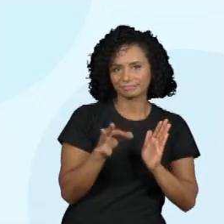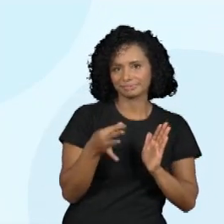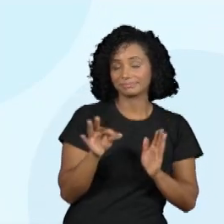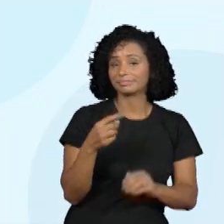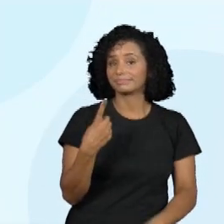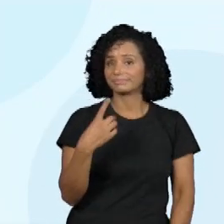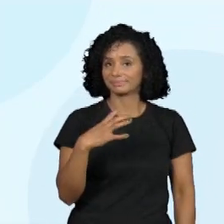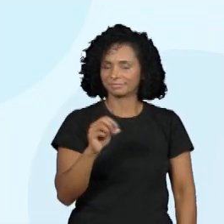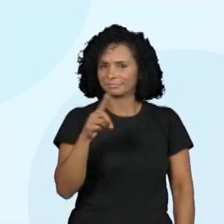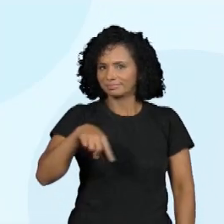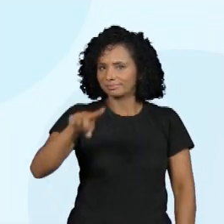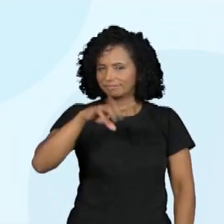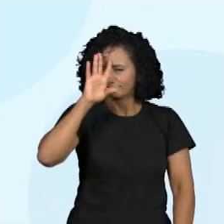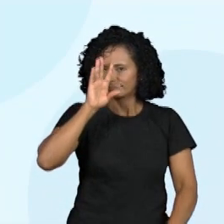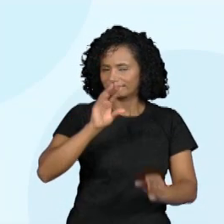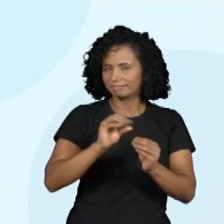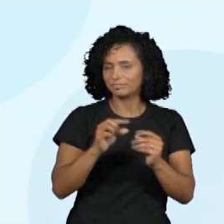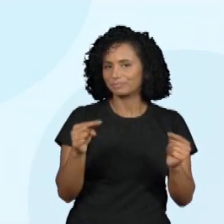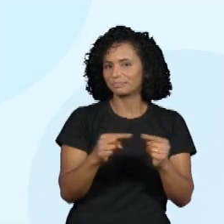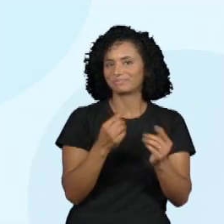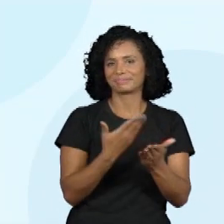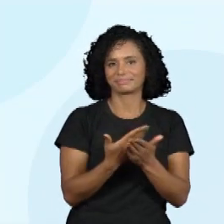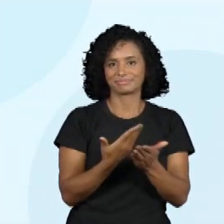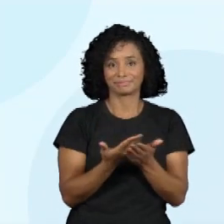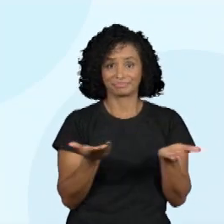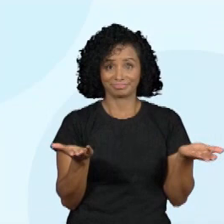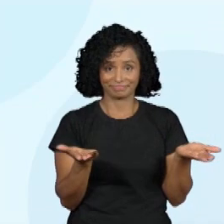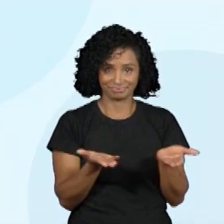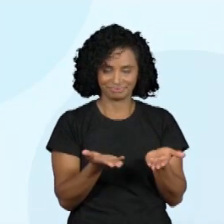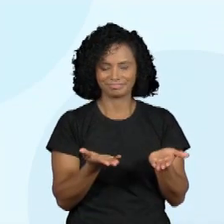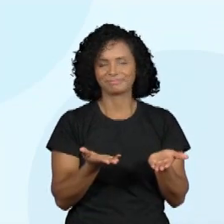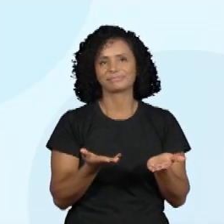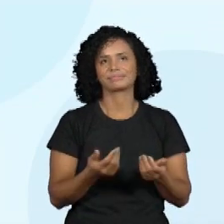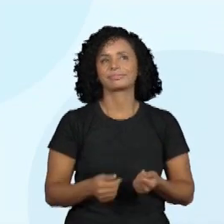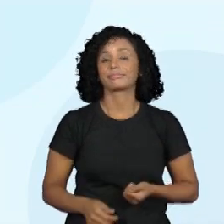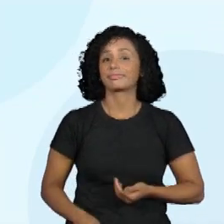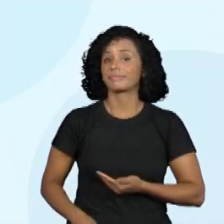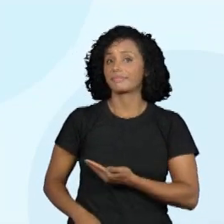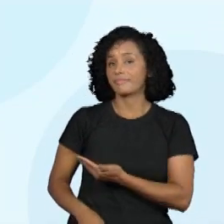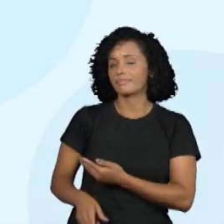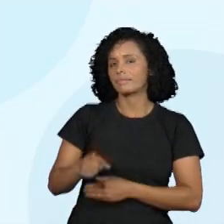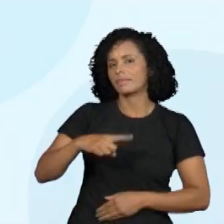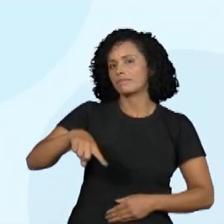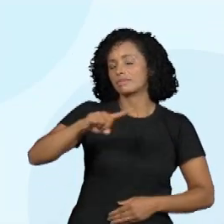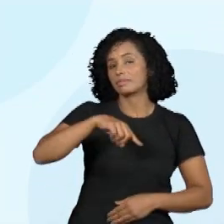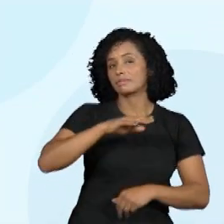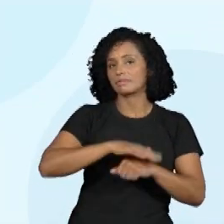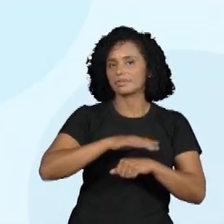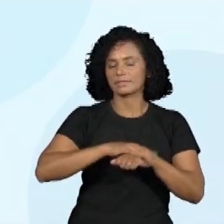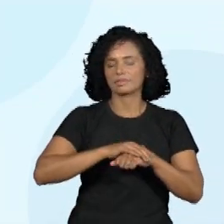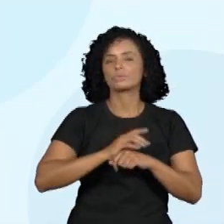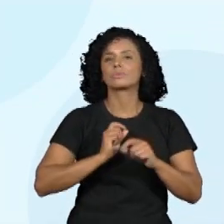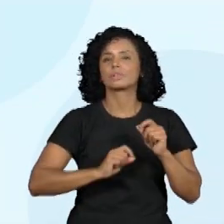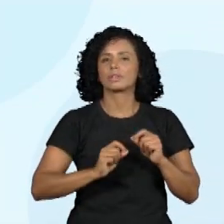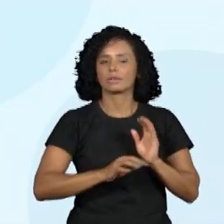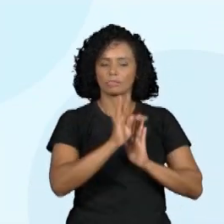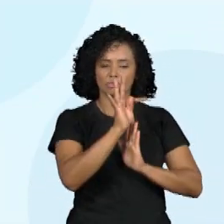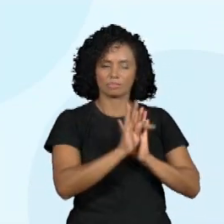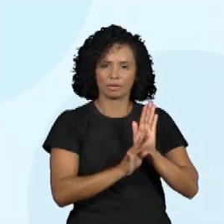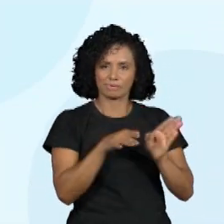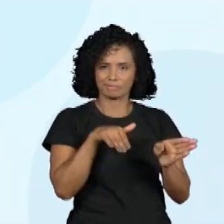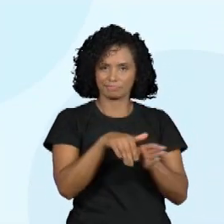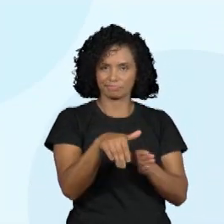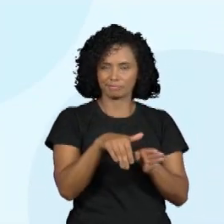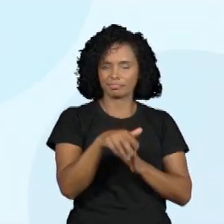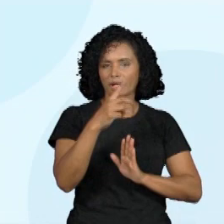nós vamos assistir agora. Então, nesta aula, vamos realizar a leitura de um texto